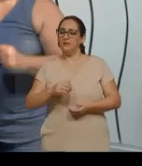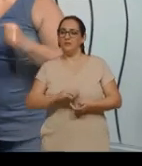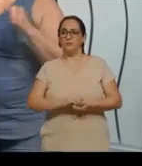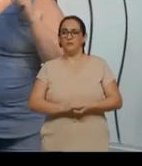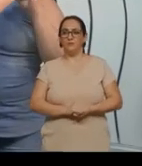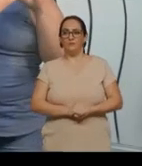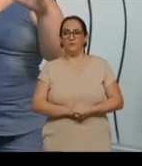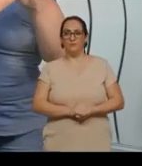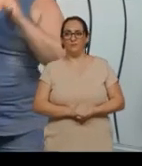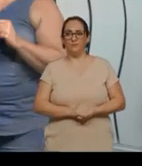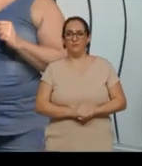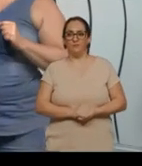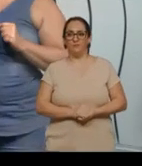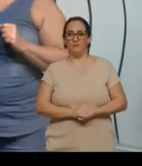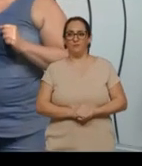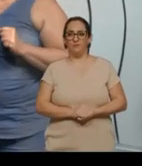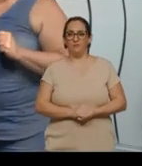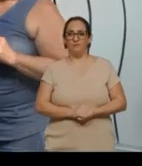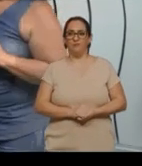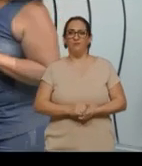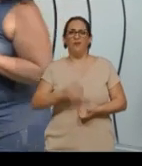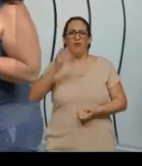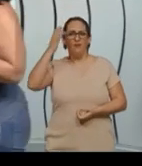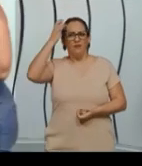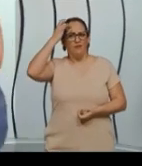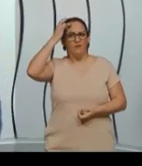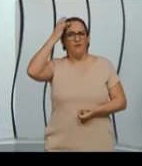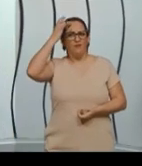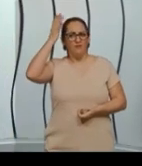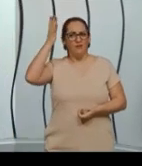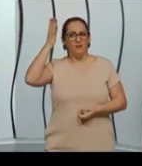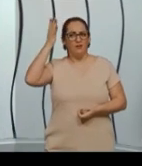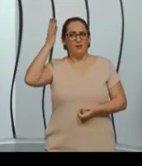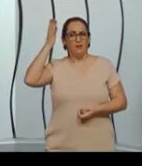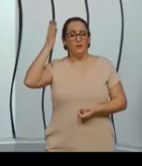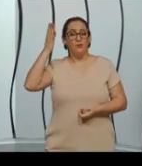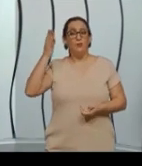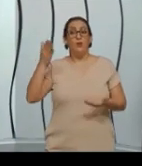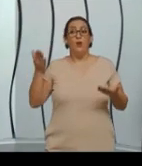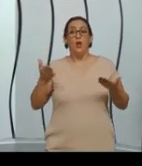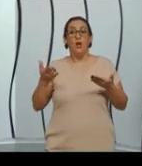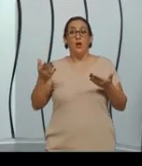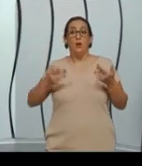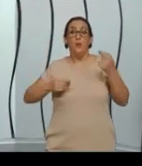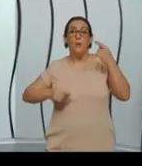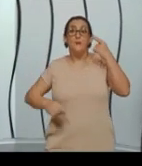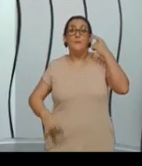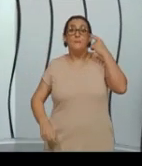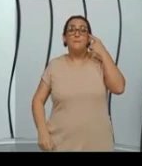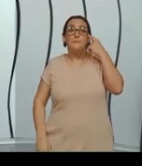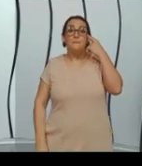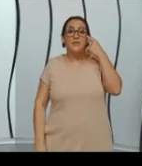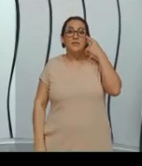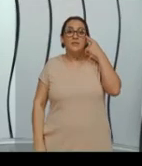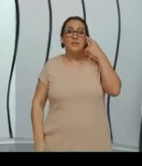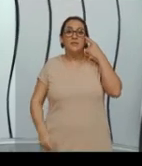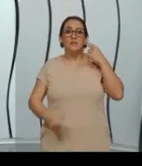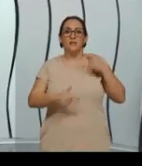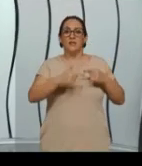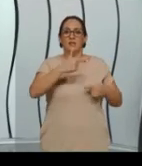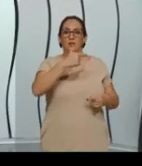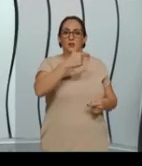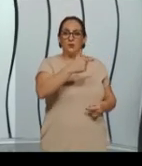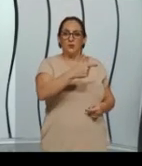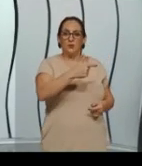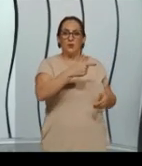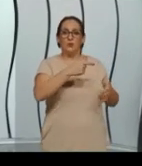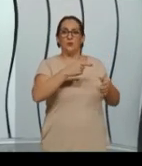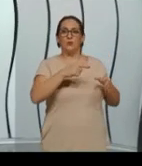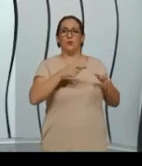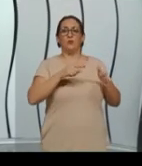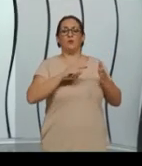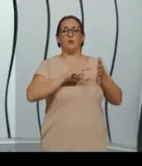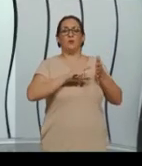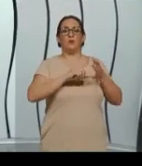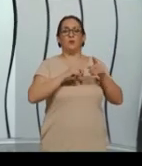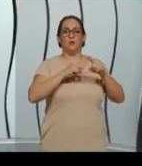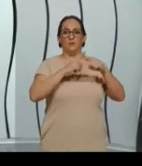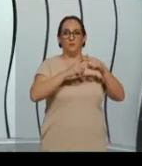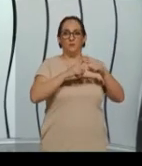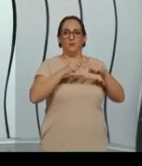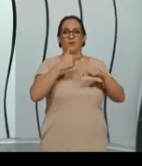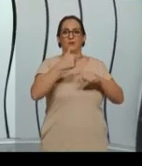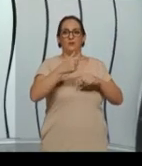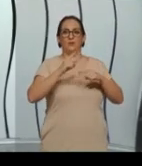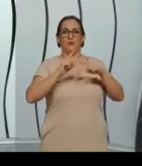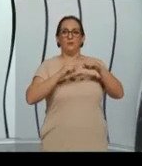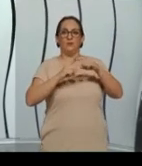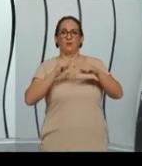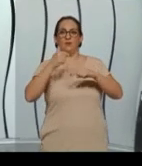Então, até aí tá fácil. Agora imagina se você tem 2 com mais 2 com mais 2 com mais